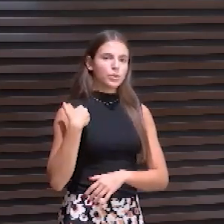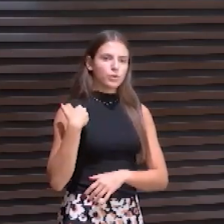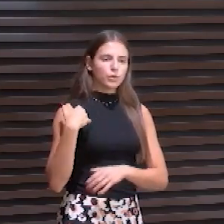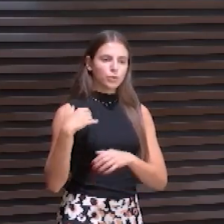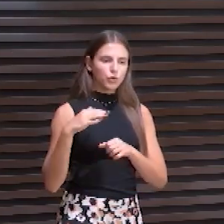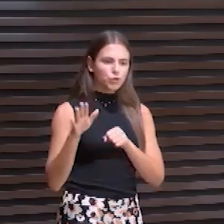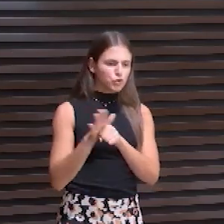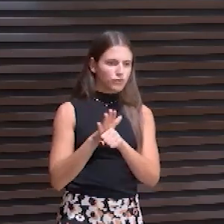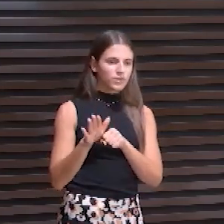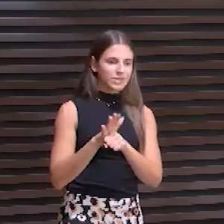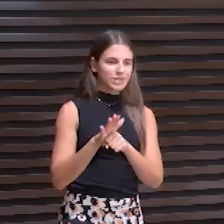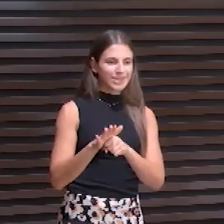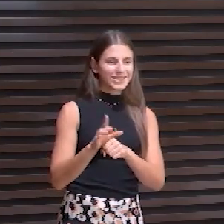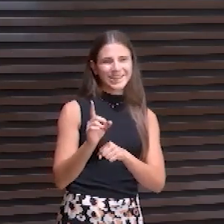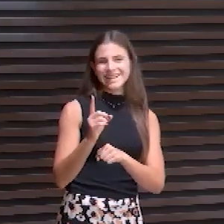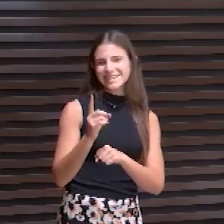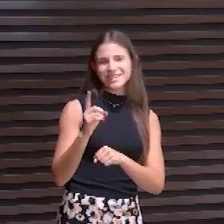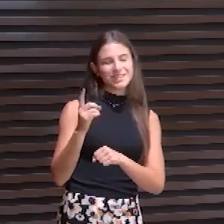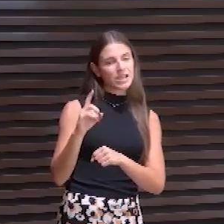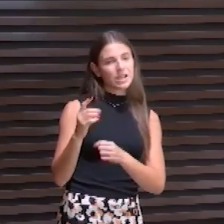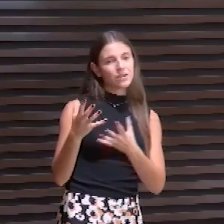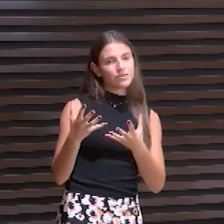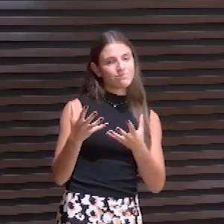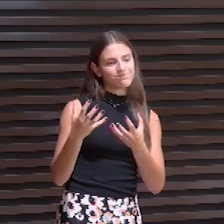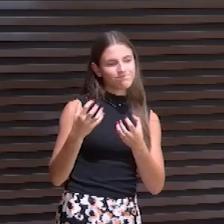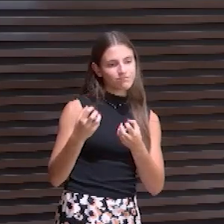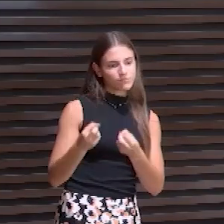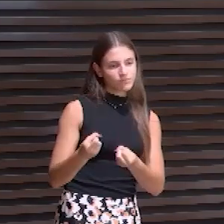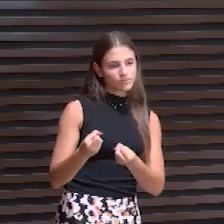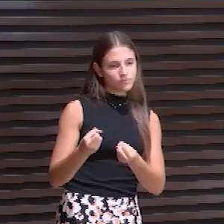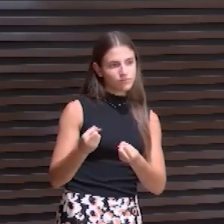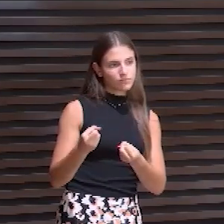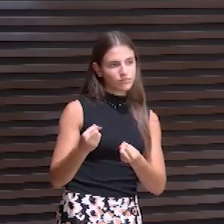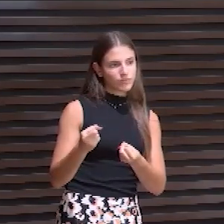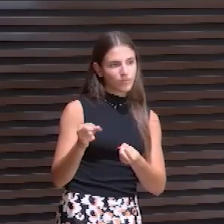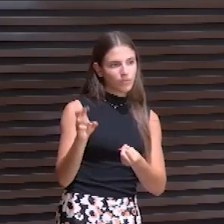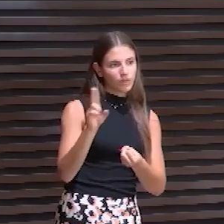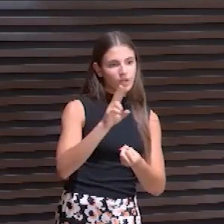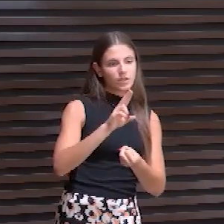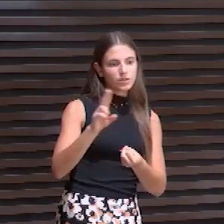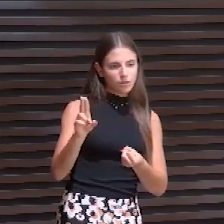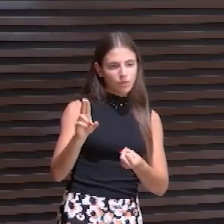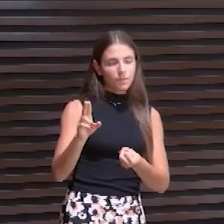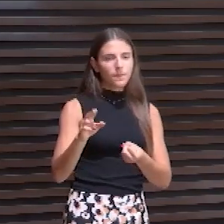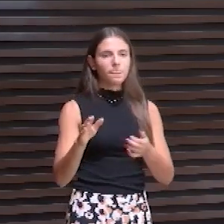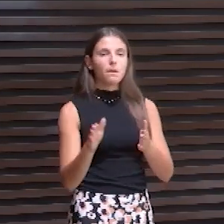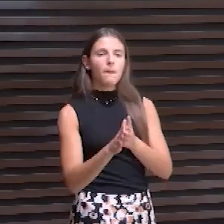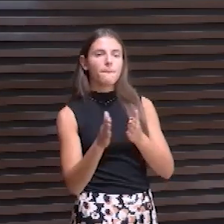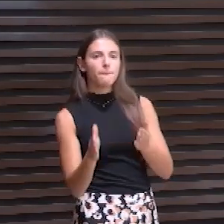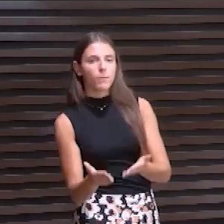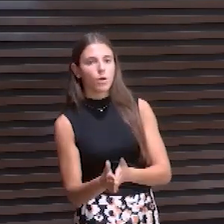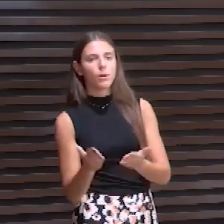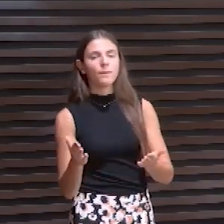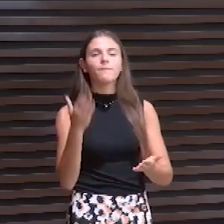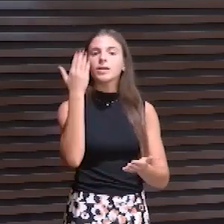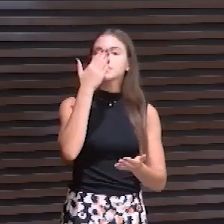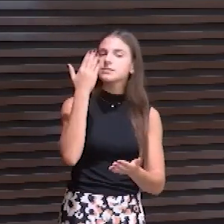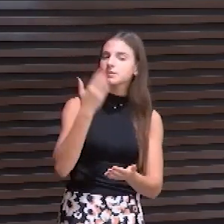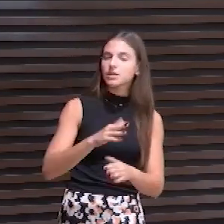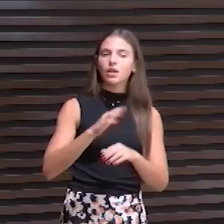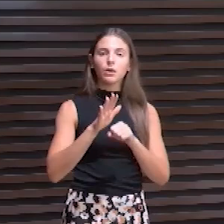estavam dispostos a aceitar tais rótulos. Que rótulos? Pobres, cegos, oprimidos,